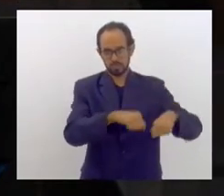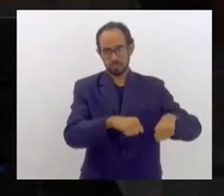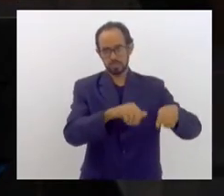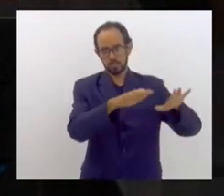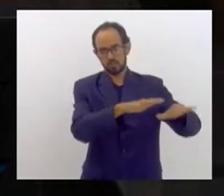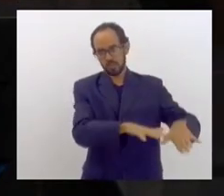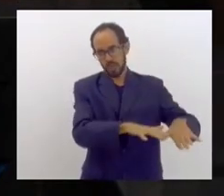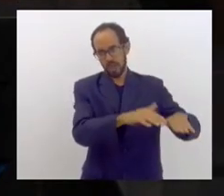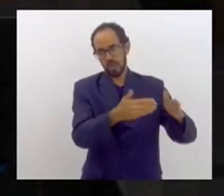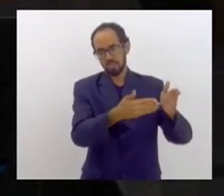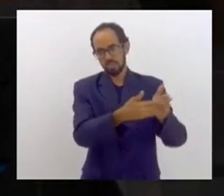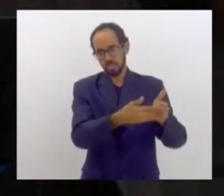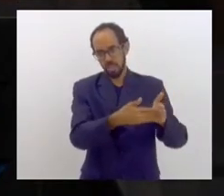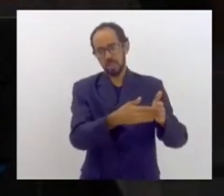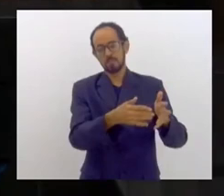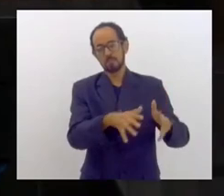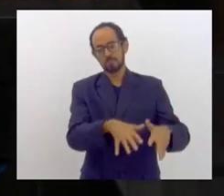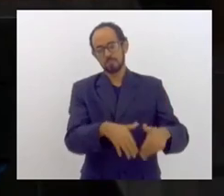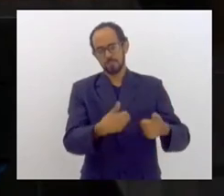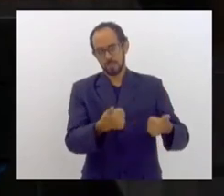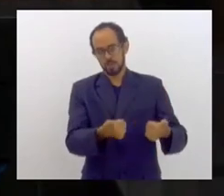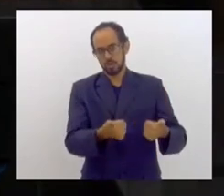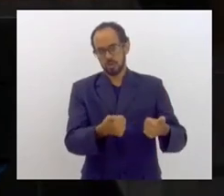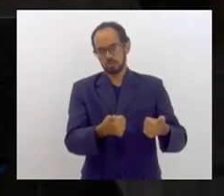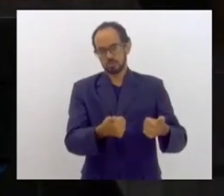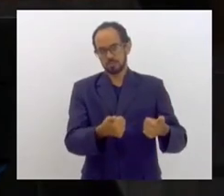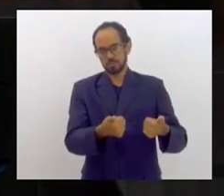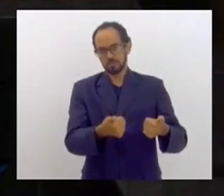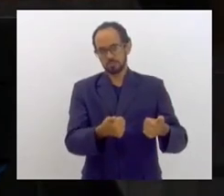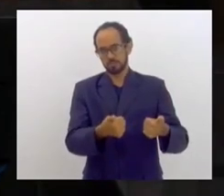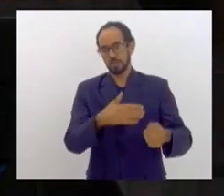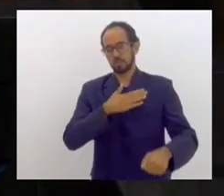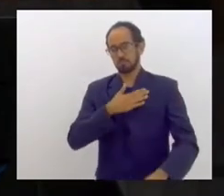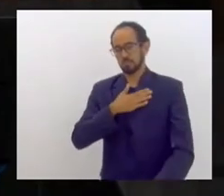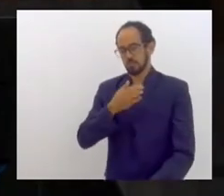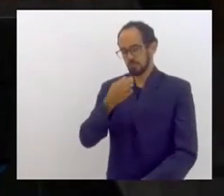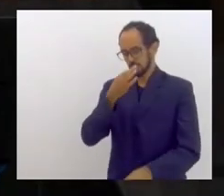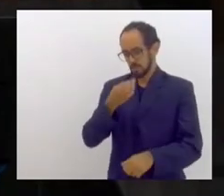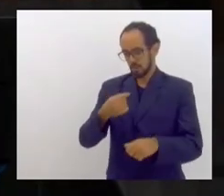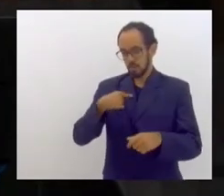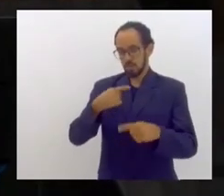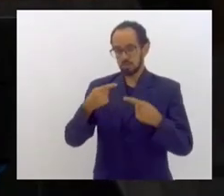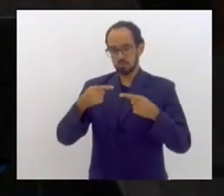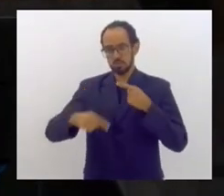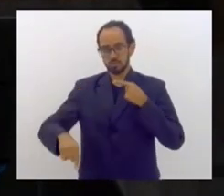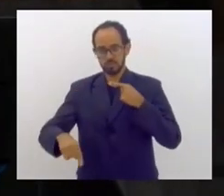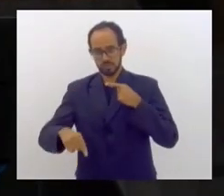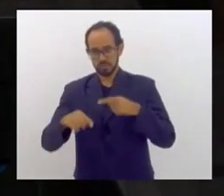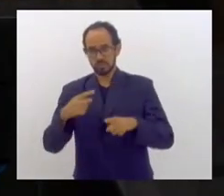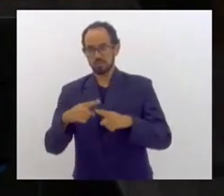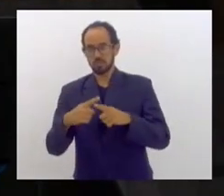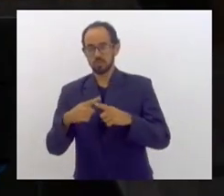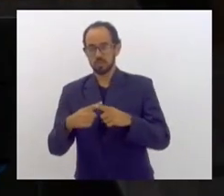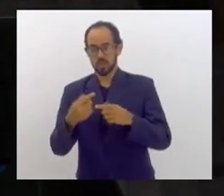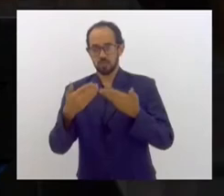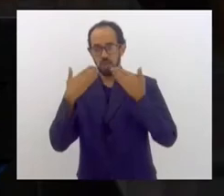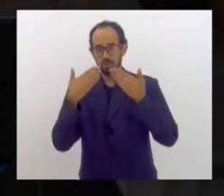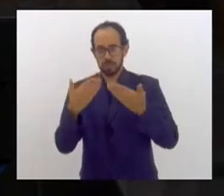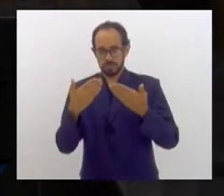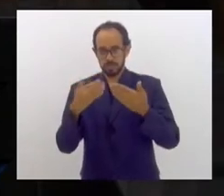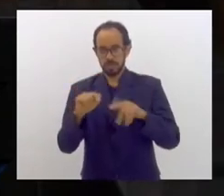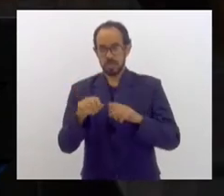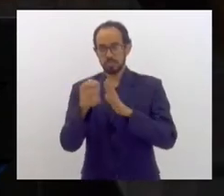permanecer até a recuperação completa. Aí eu apresento uma divergência e estou apresentando